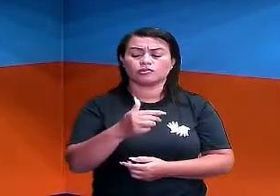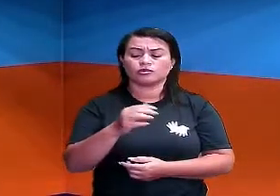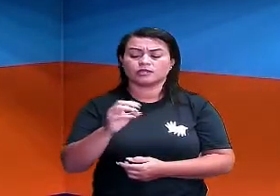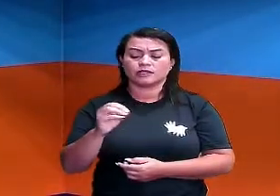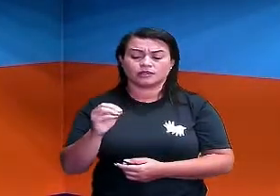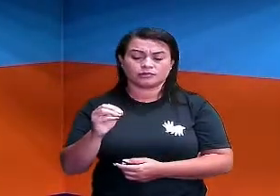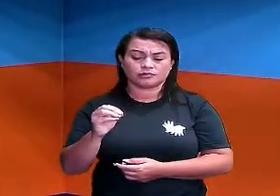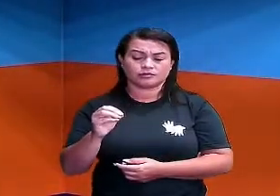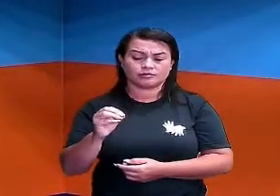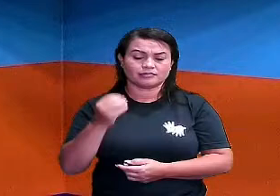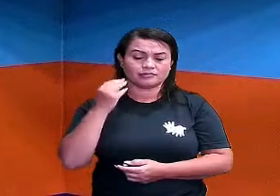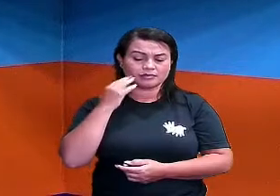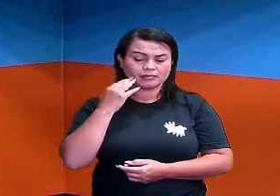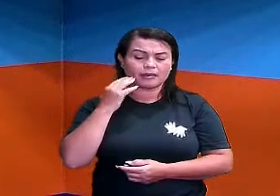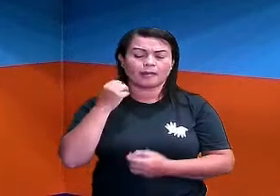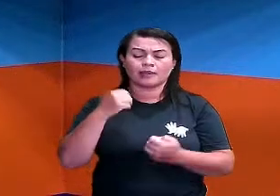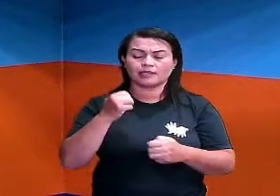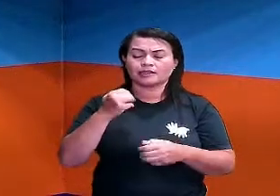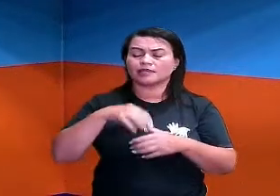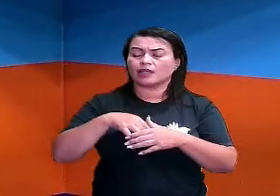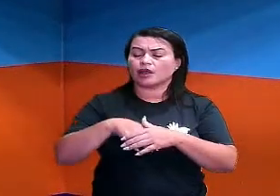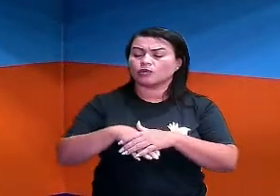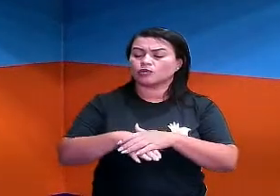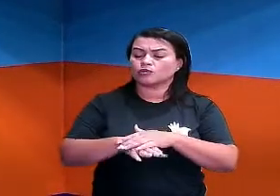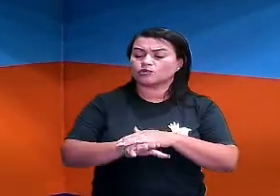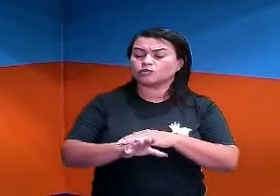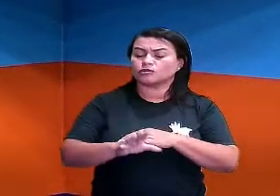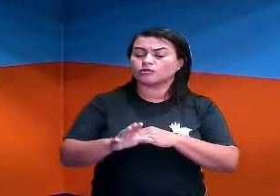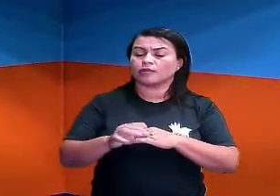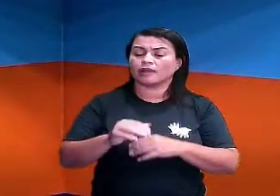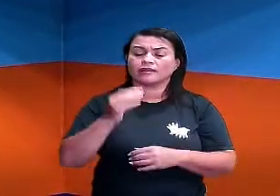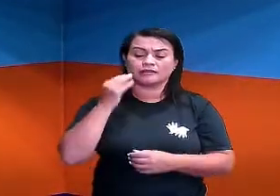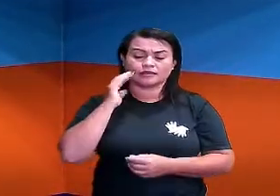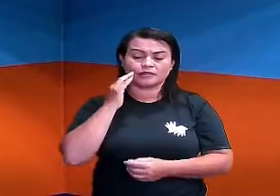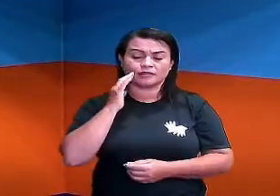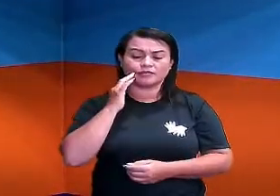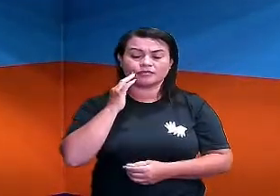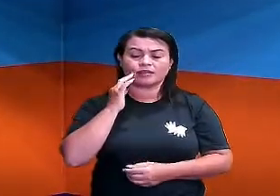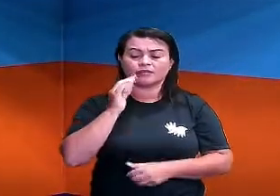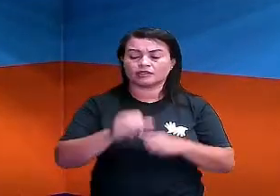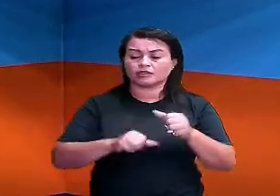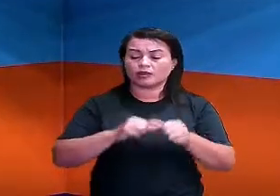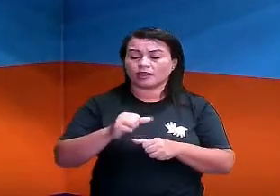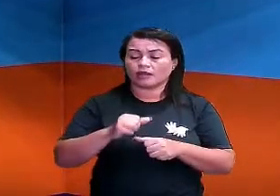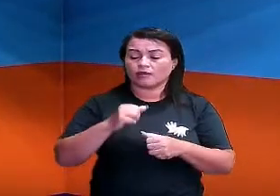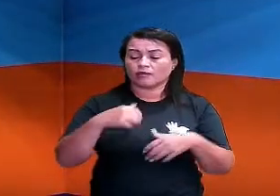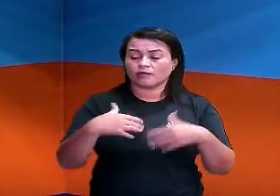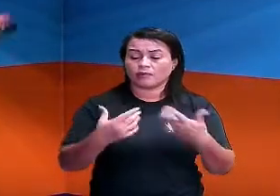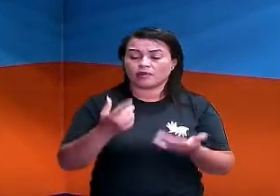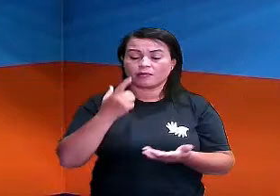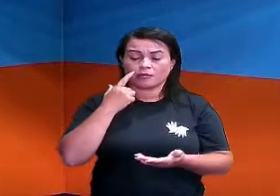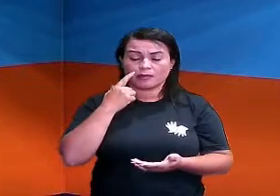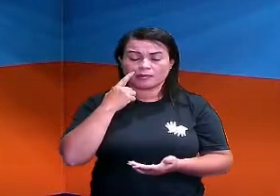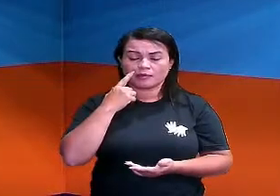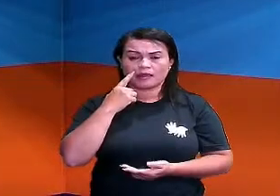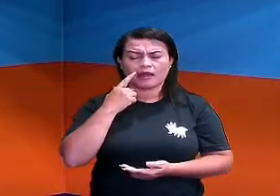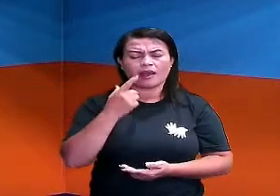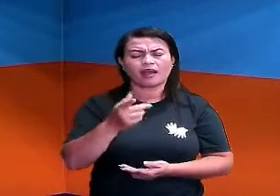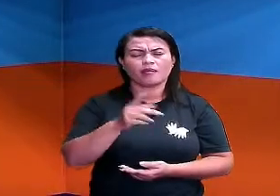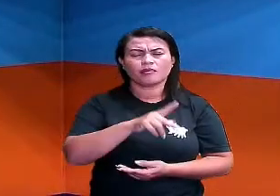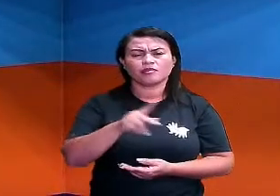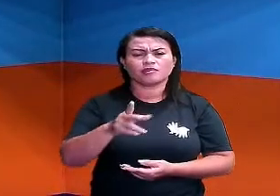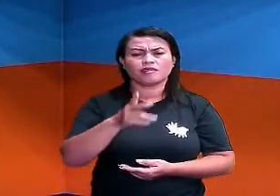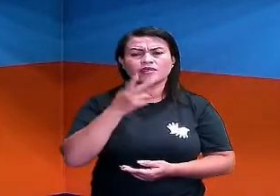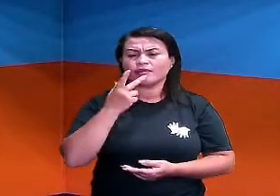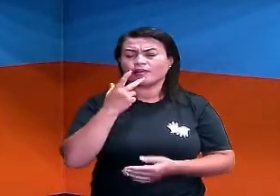Tá certo? A gente precisa se acostumar a fazer essas conversões, tá? Ó, professora, a senhora